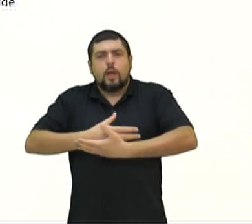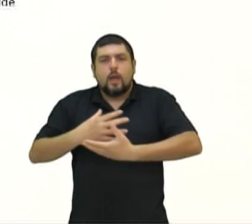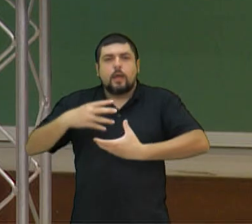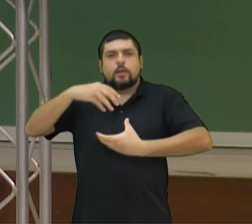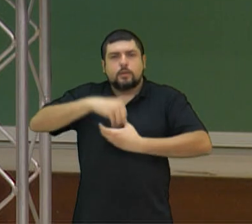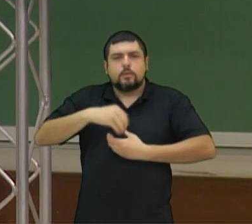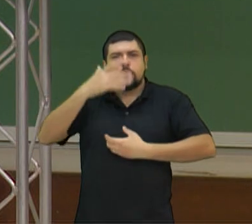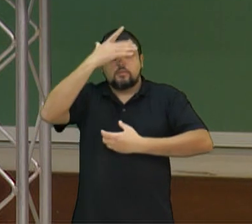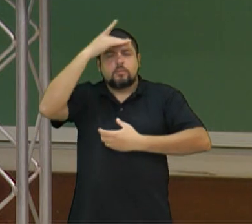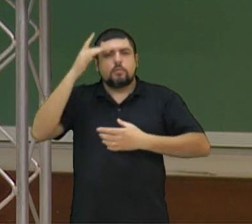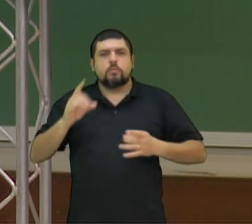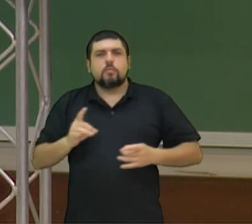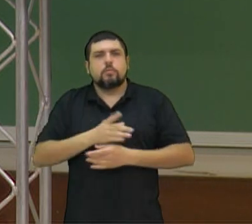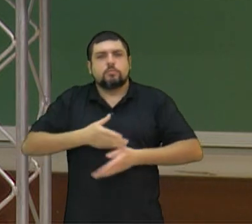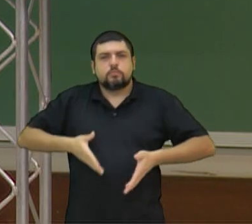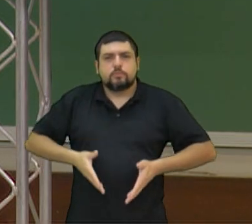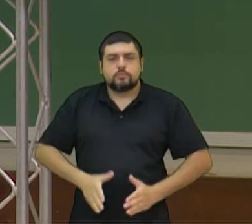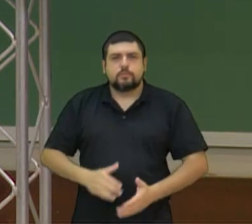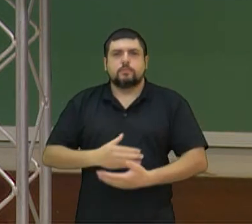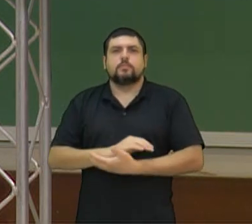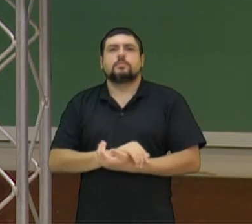pronto para nascer. Ok?